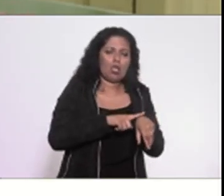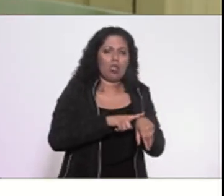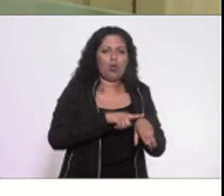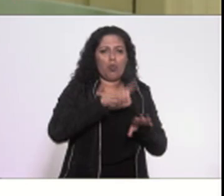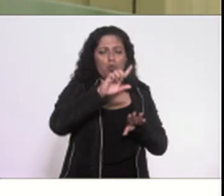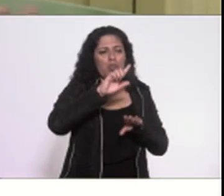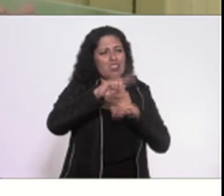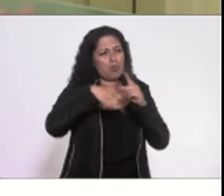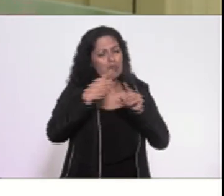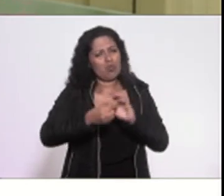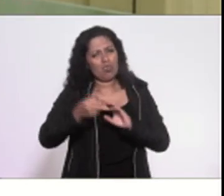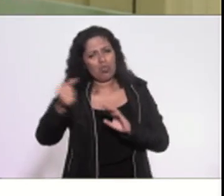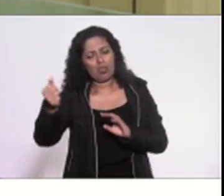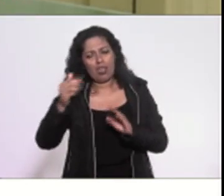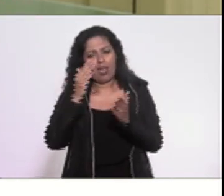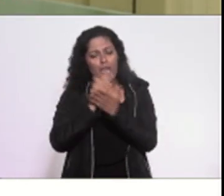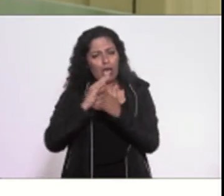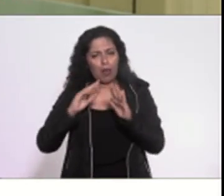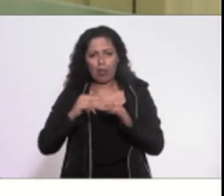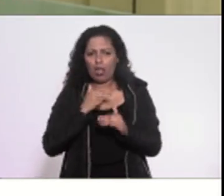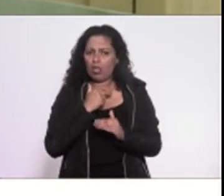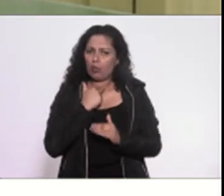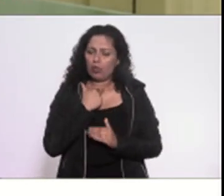não terminar.